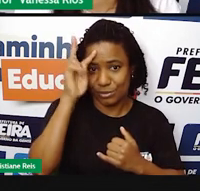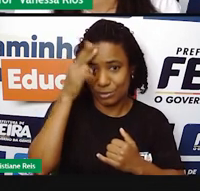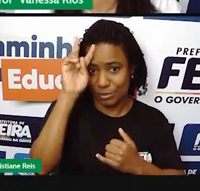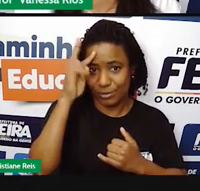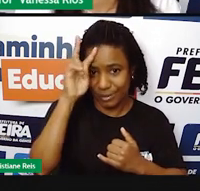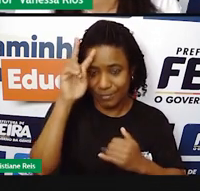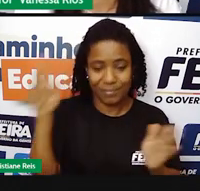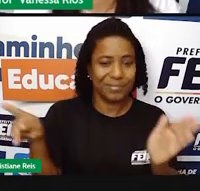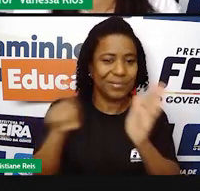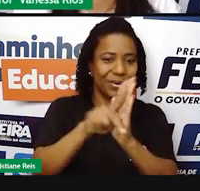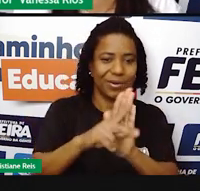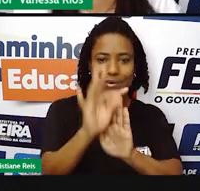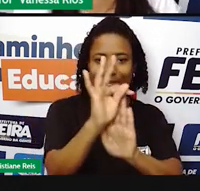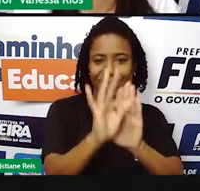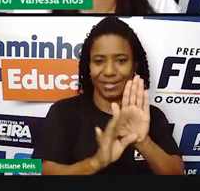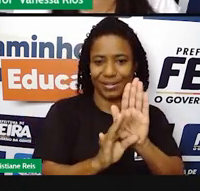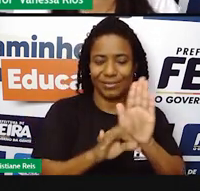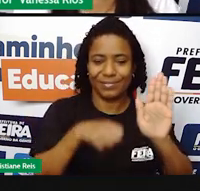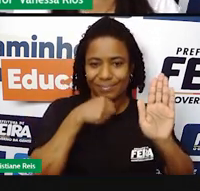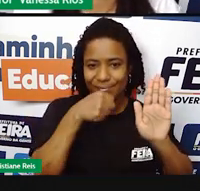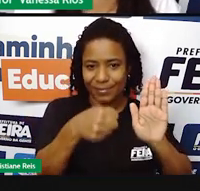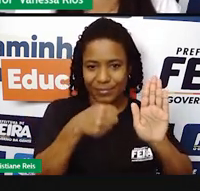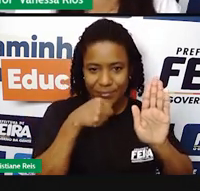daquele texto, né? Daquela reportagem.